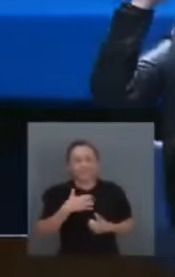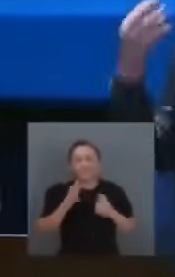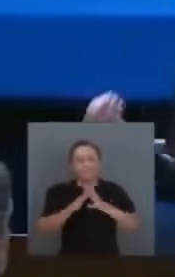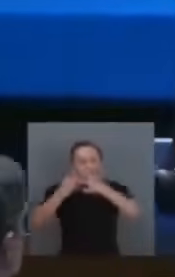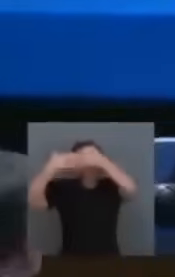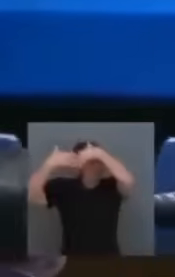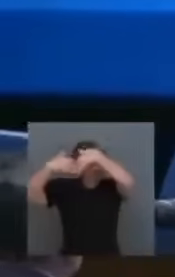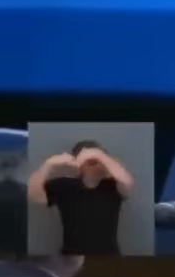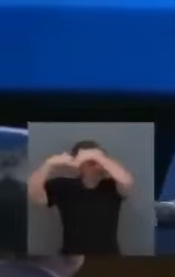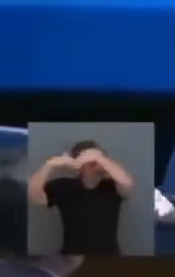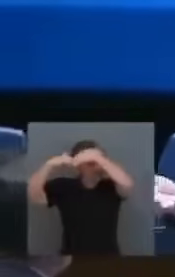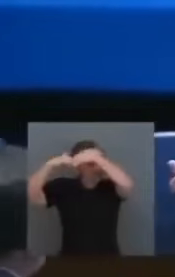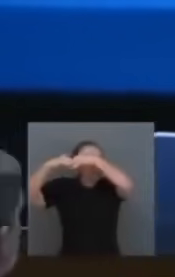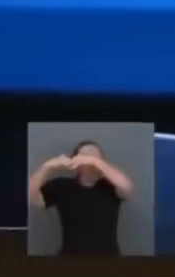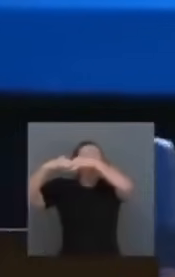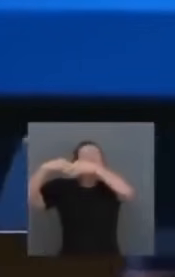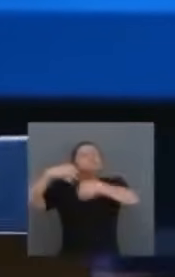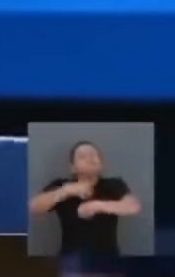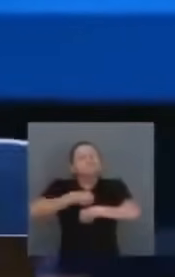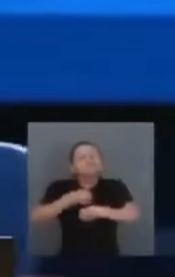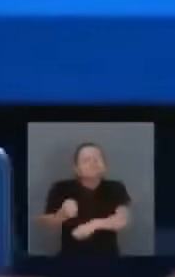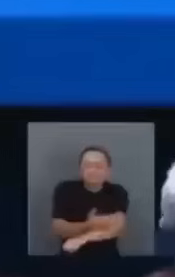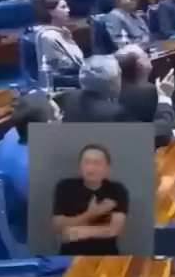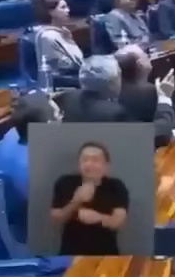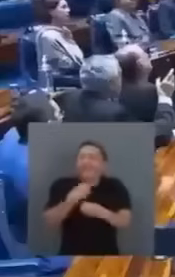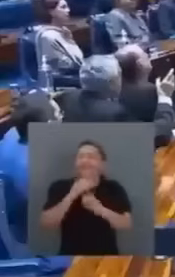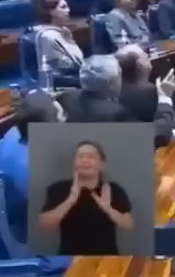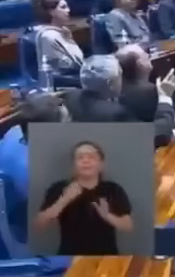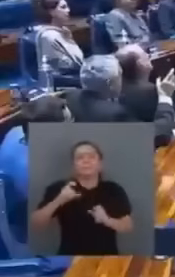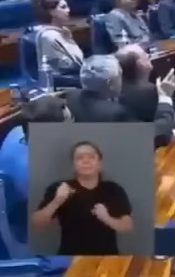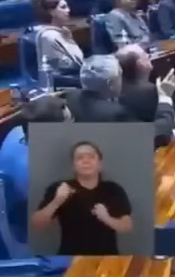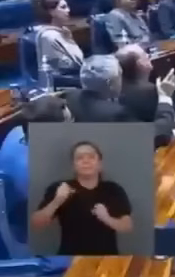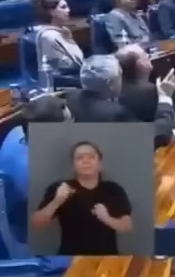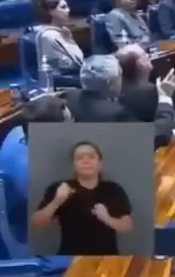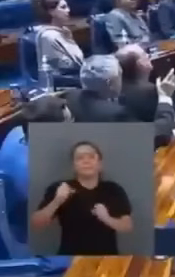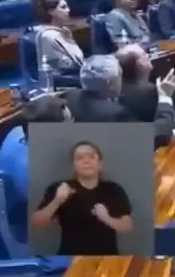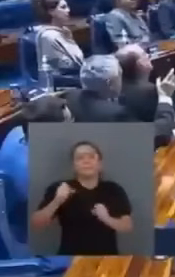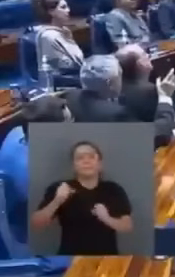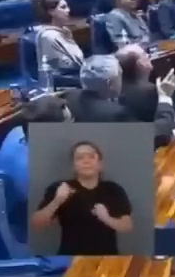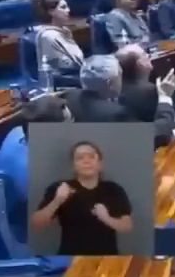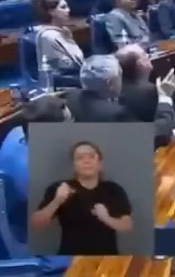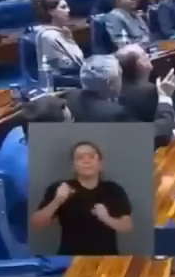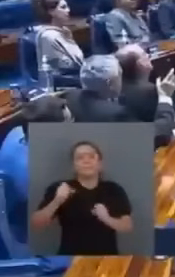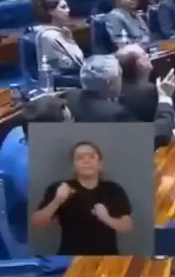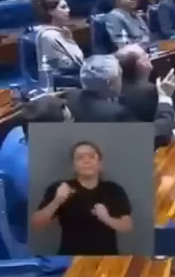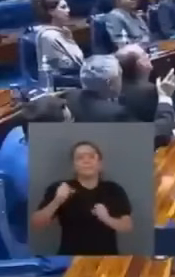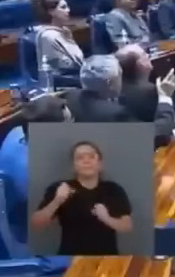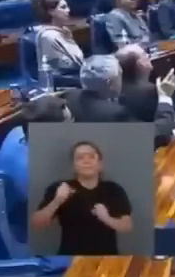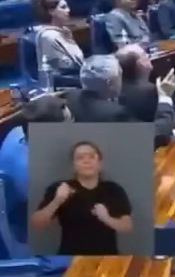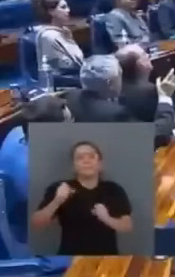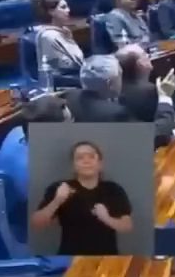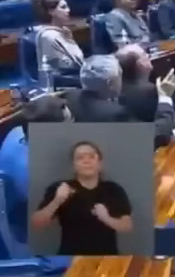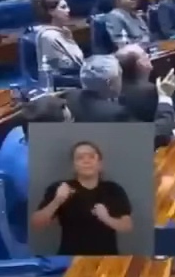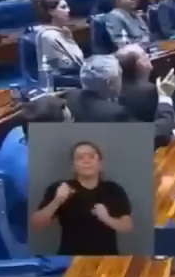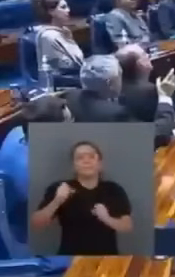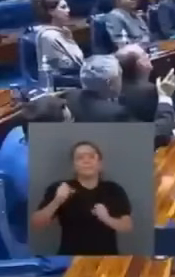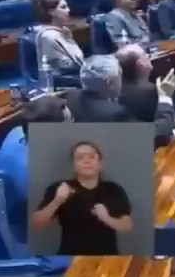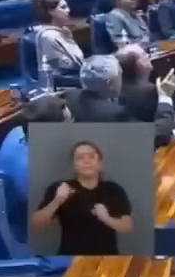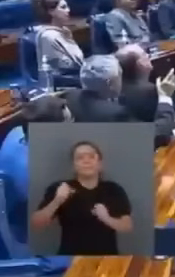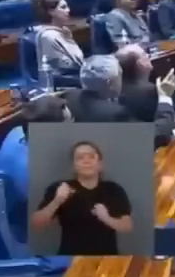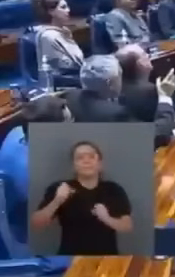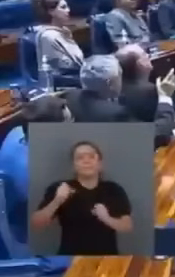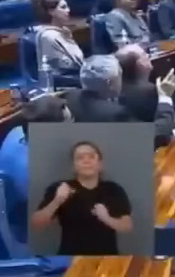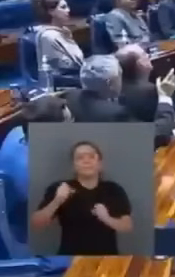cérebro, responsável pelos meus sentimentos e emoções, já existem. Ah, então quer dizer que o feto já tem